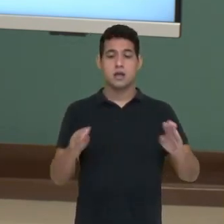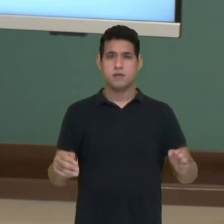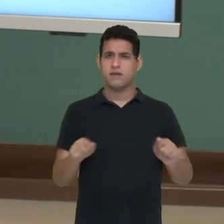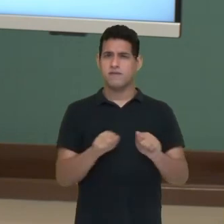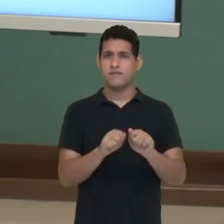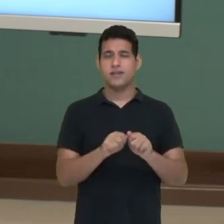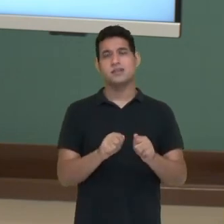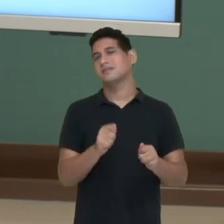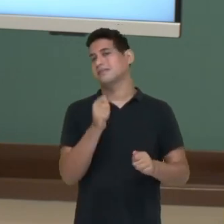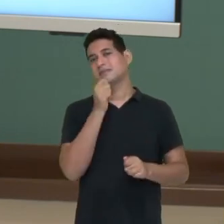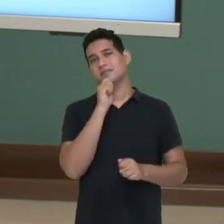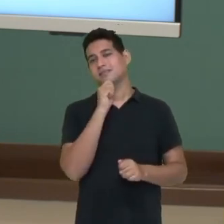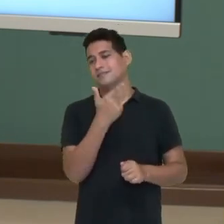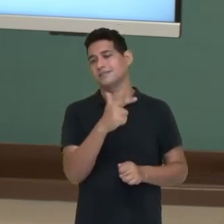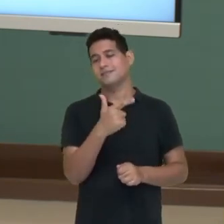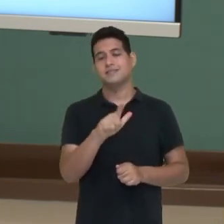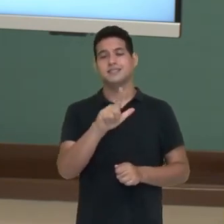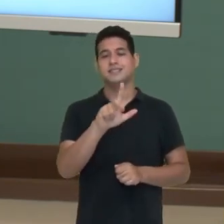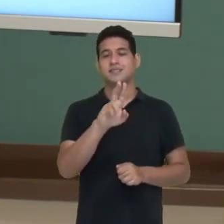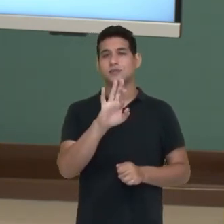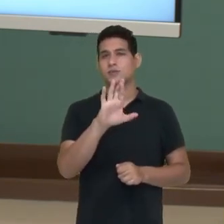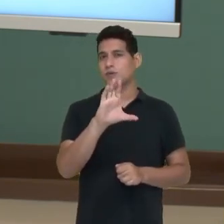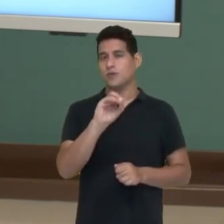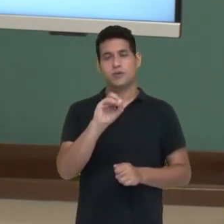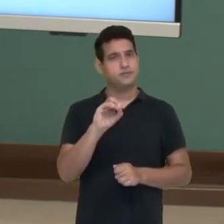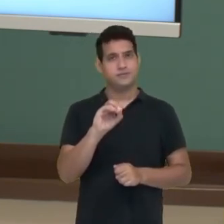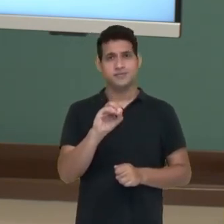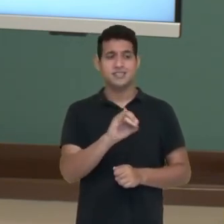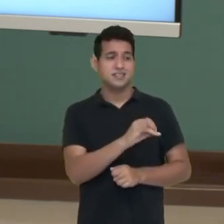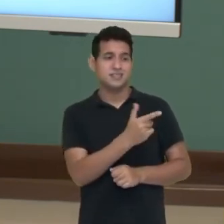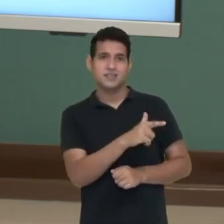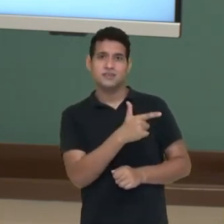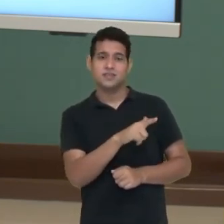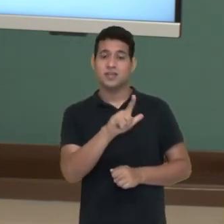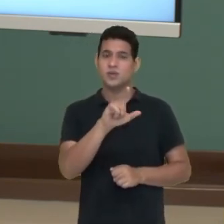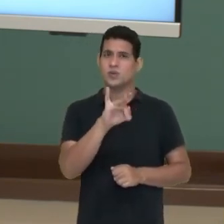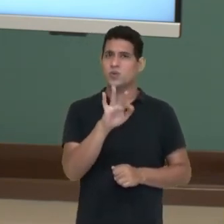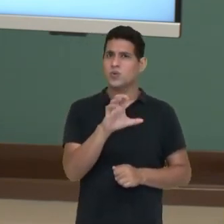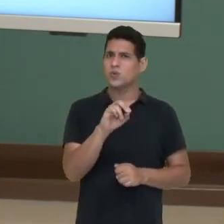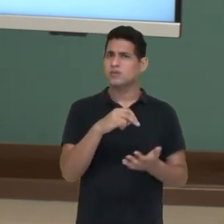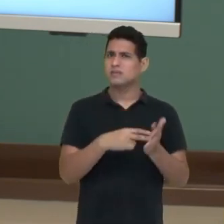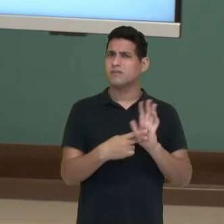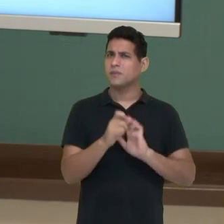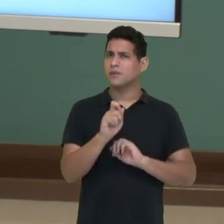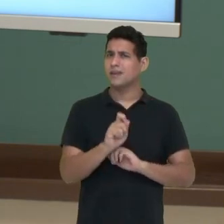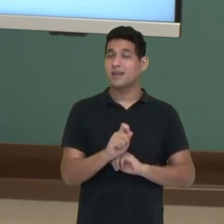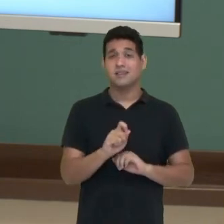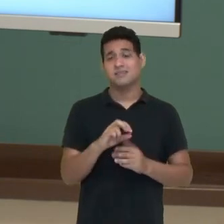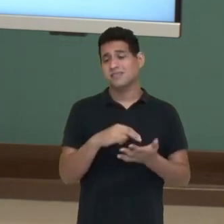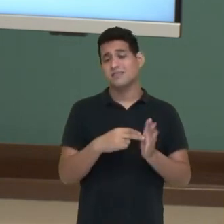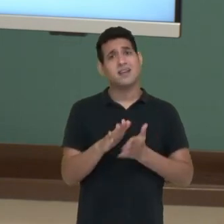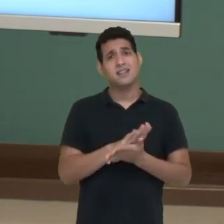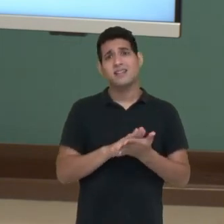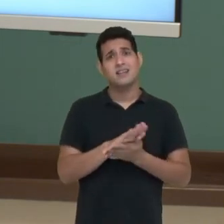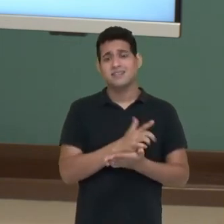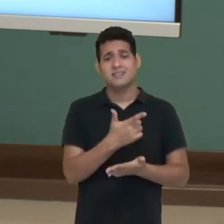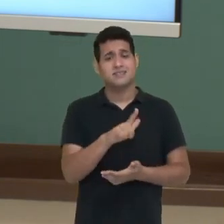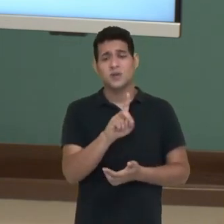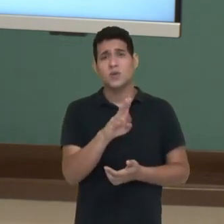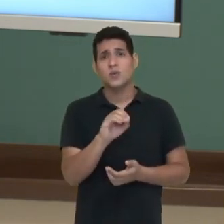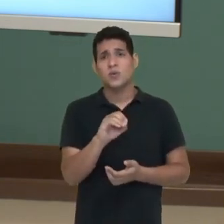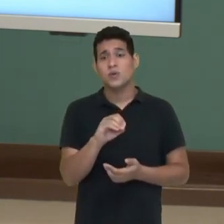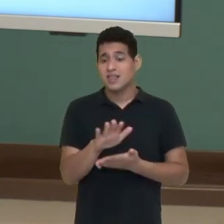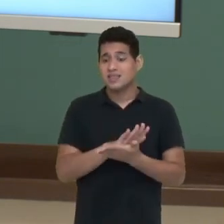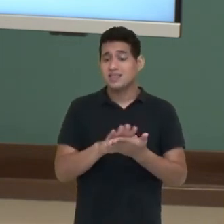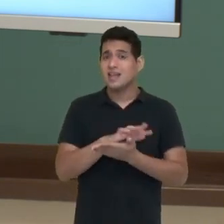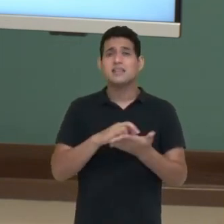que não dão lucro ao fabricante. Gente, se não dão lucro, o lucro é nada. E nada é um número.